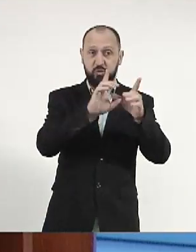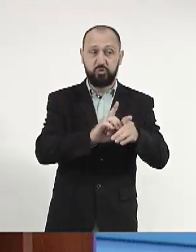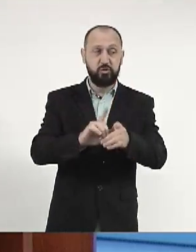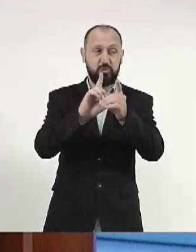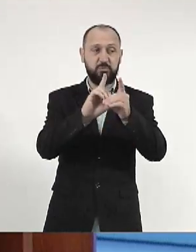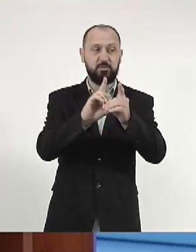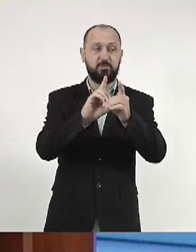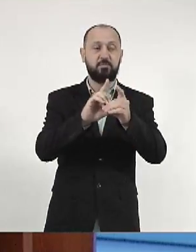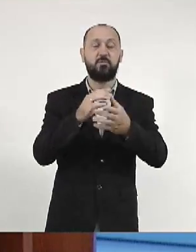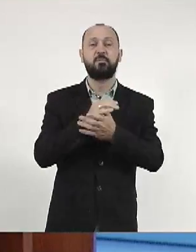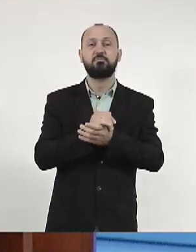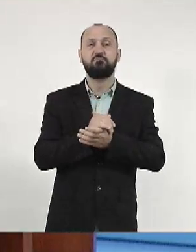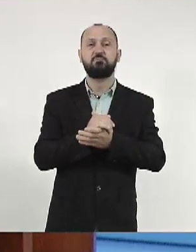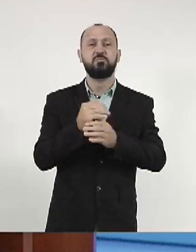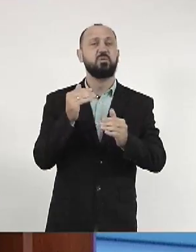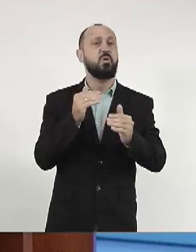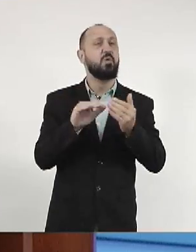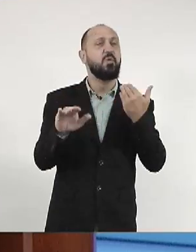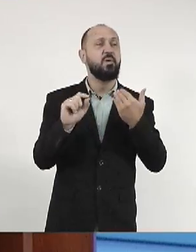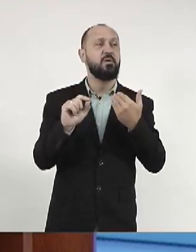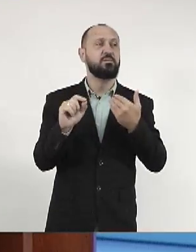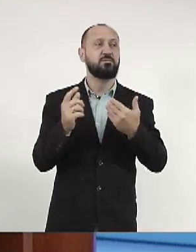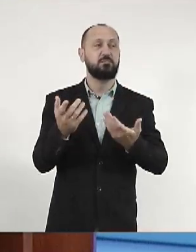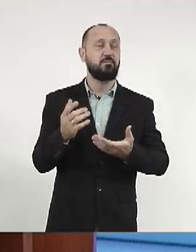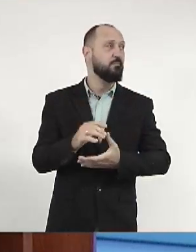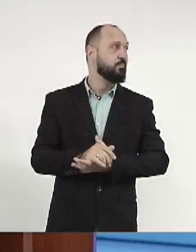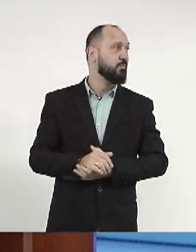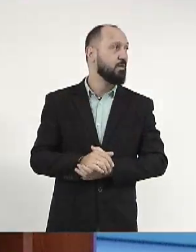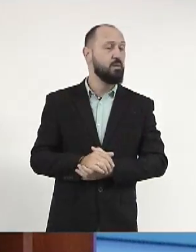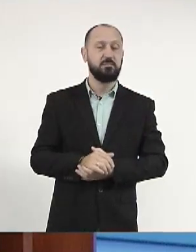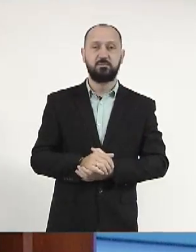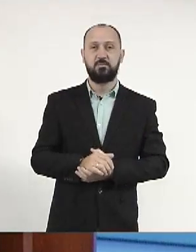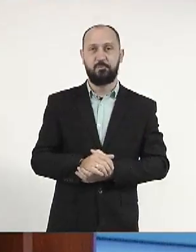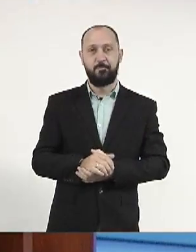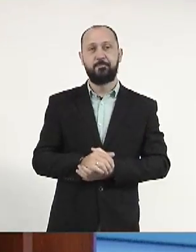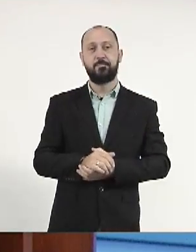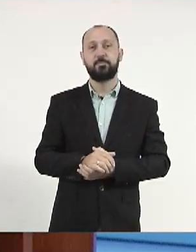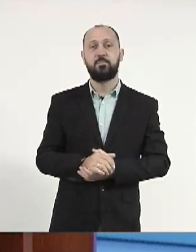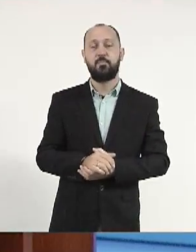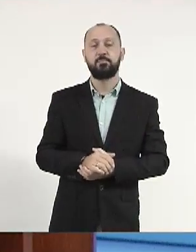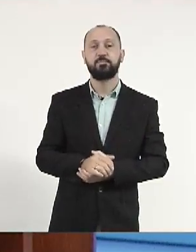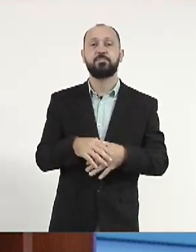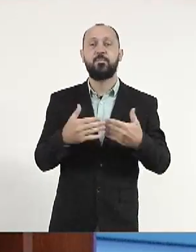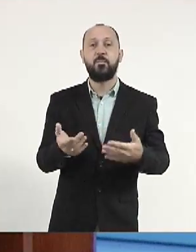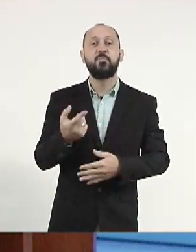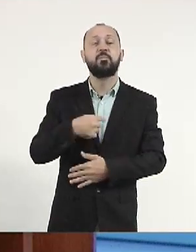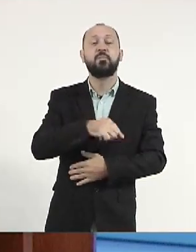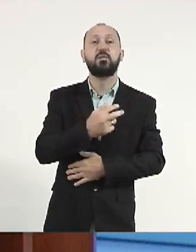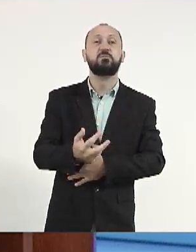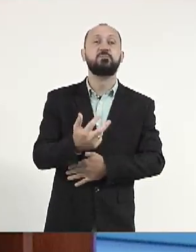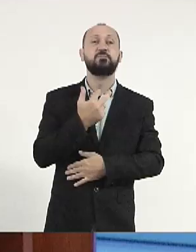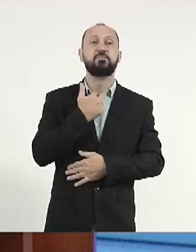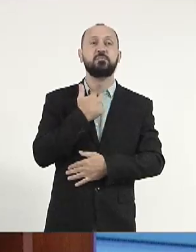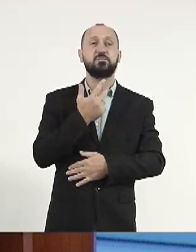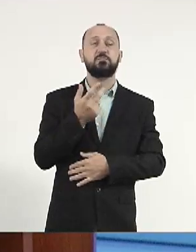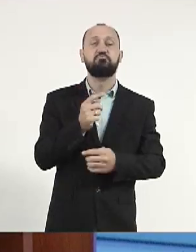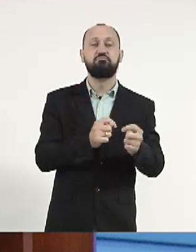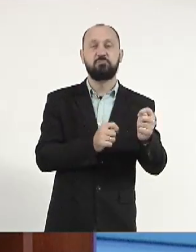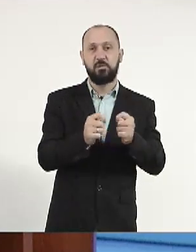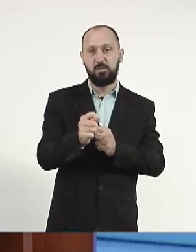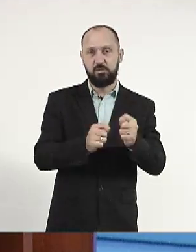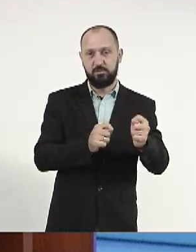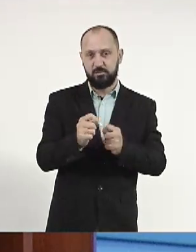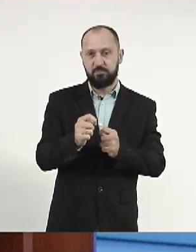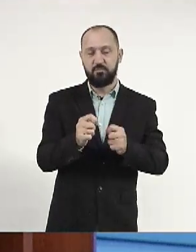direito. É inconstitucional, isso é contraditório. Então nós não podemos